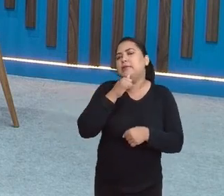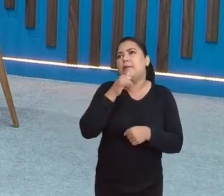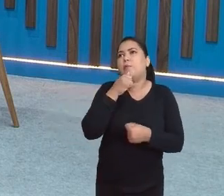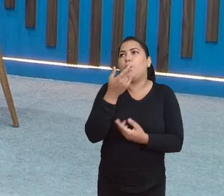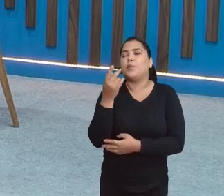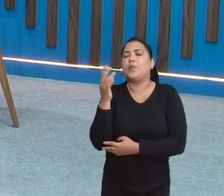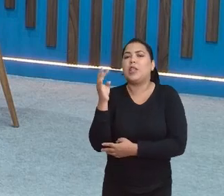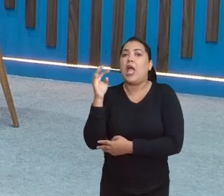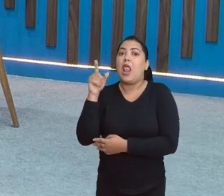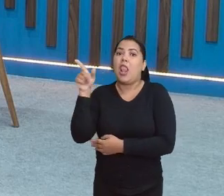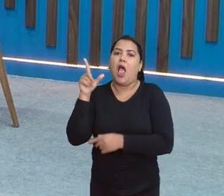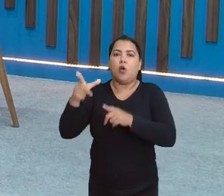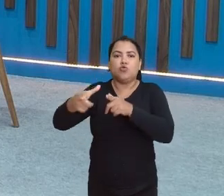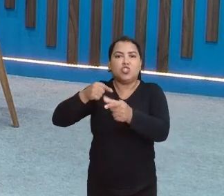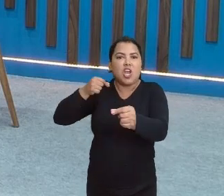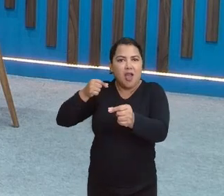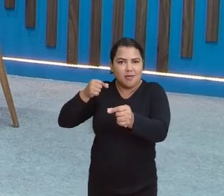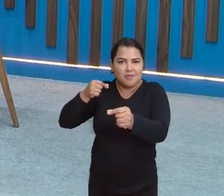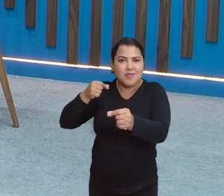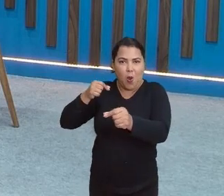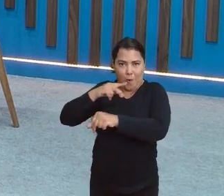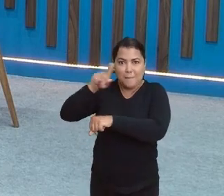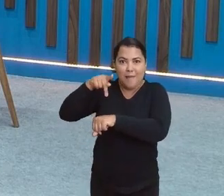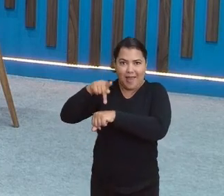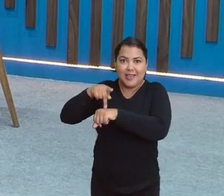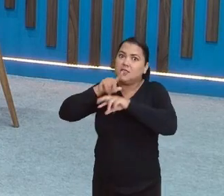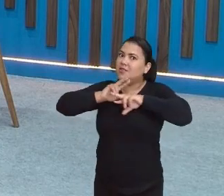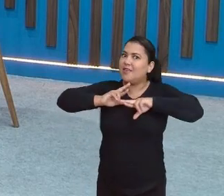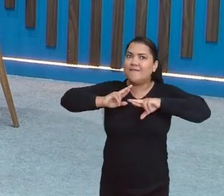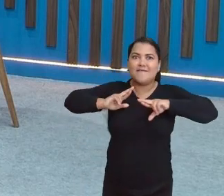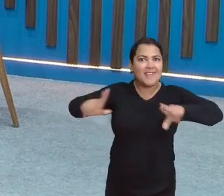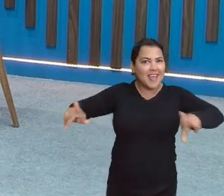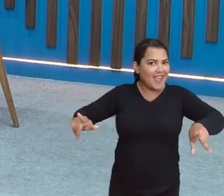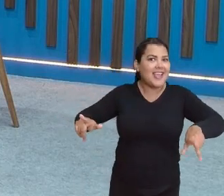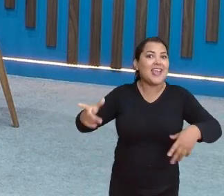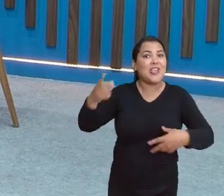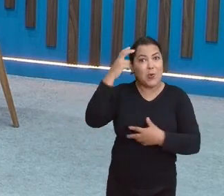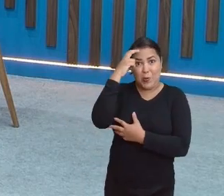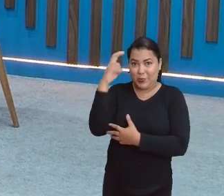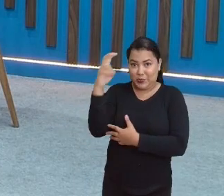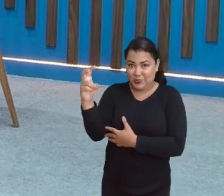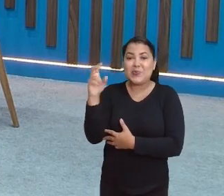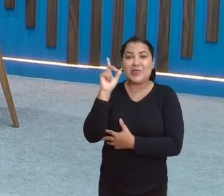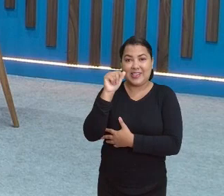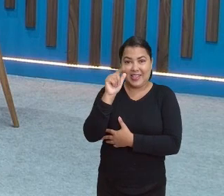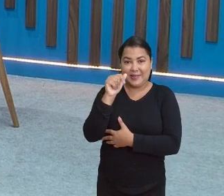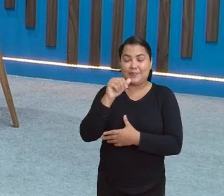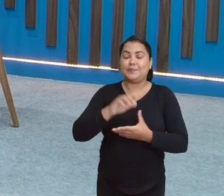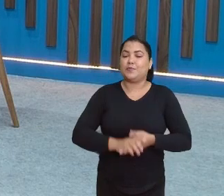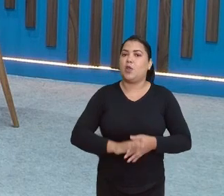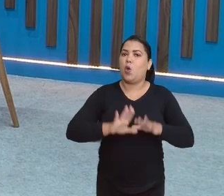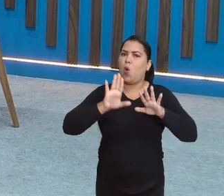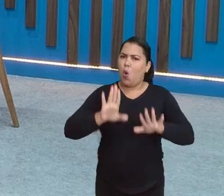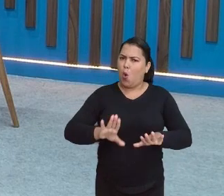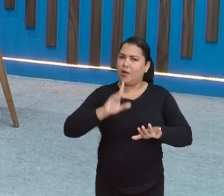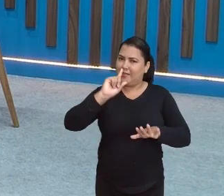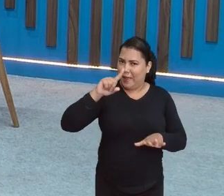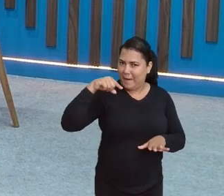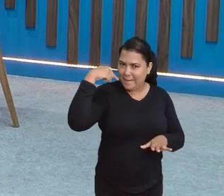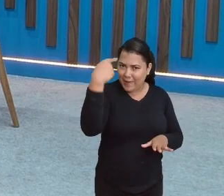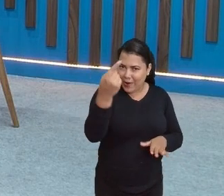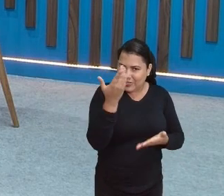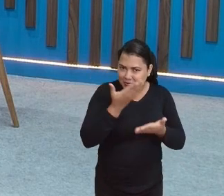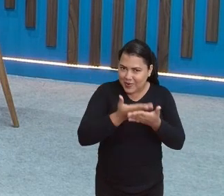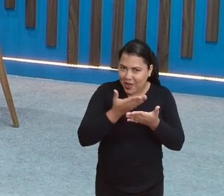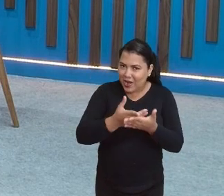por exemplo, no Japão, onde está acontecendo as Olimpíadas, né? Inclusive, na próxima aula, teremos um